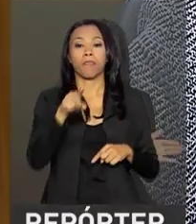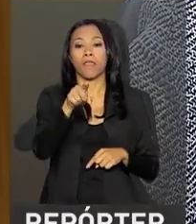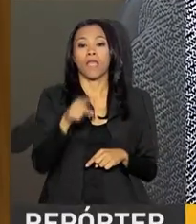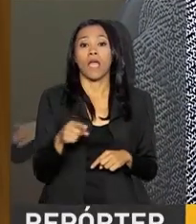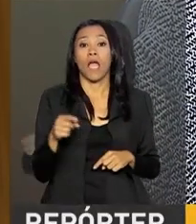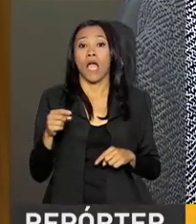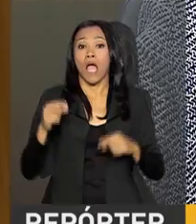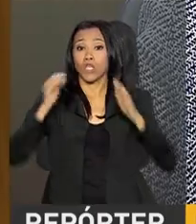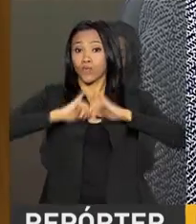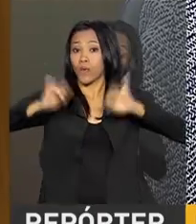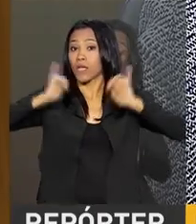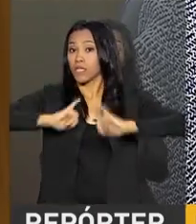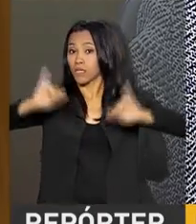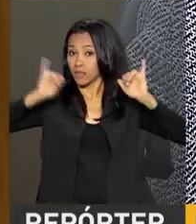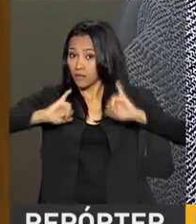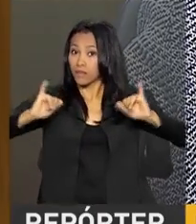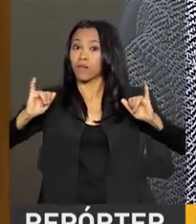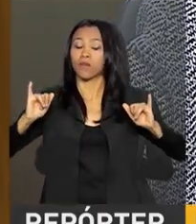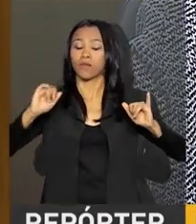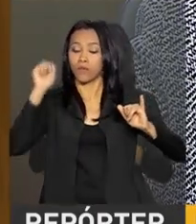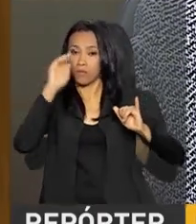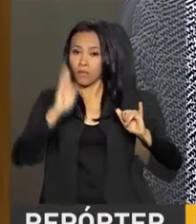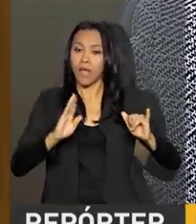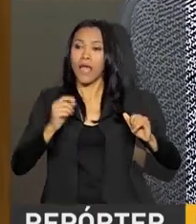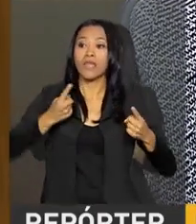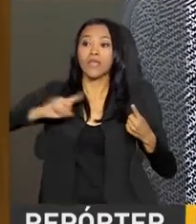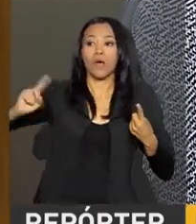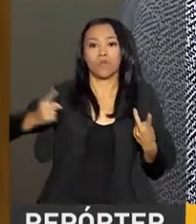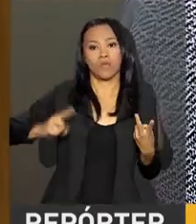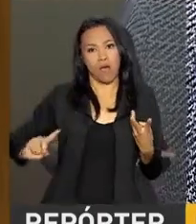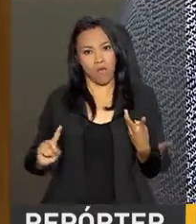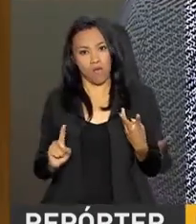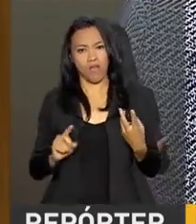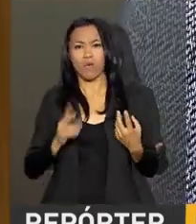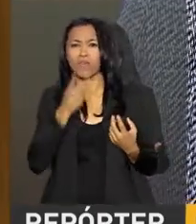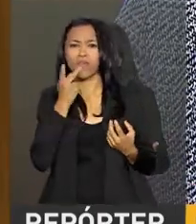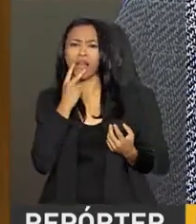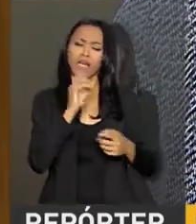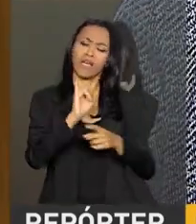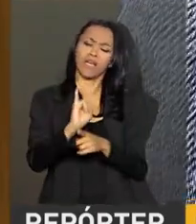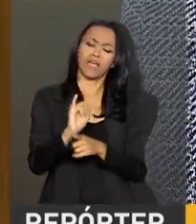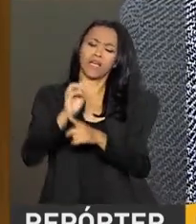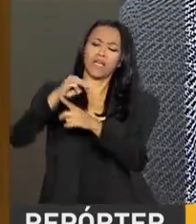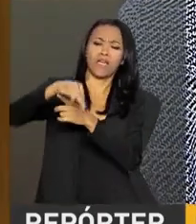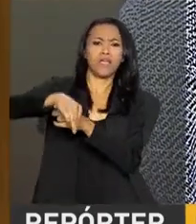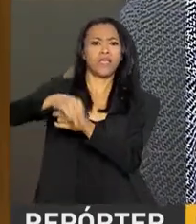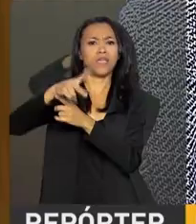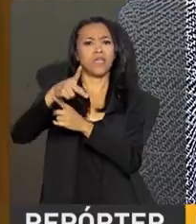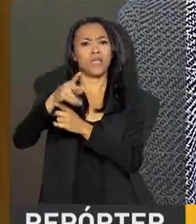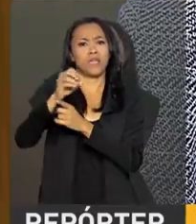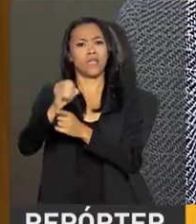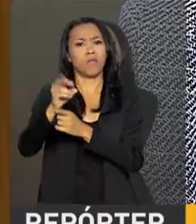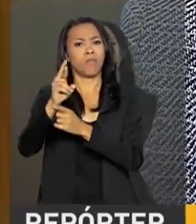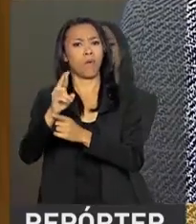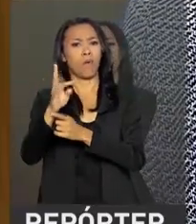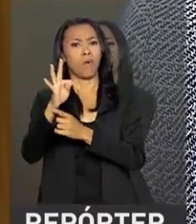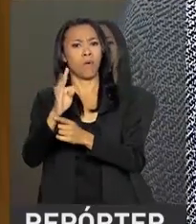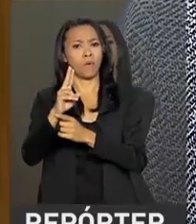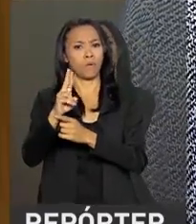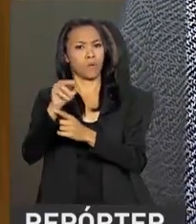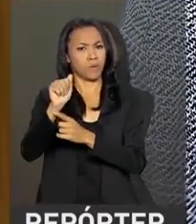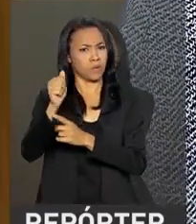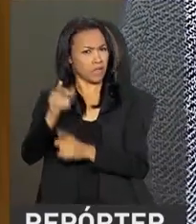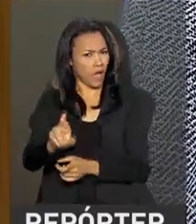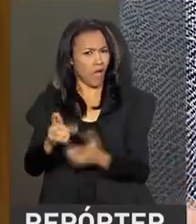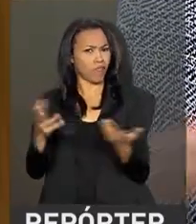que nós trabalhamos essa o que nós temos que ver quando você fala importuna já está dizendo quem tem liberdade importunar alguém então quando você